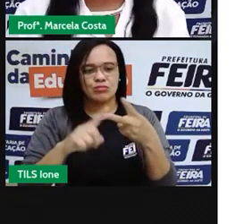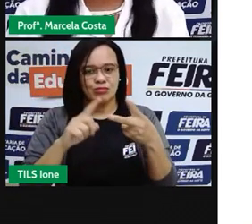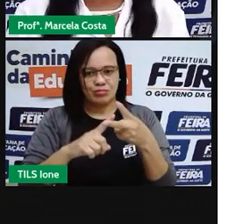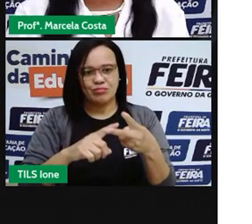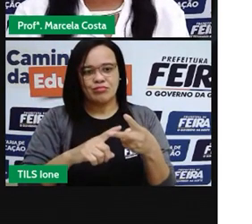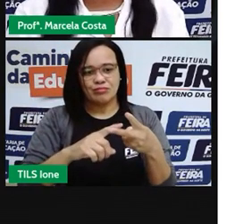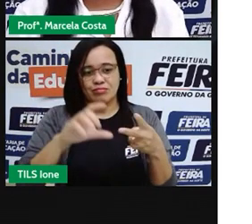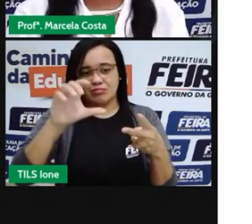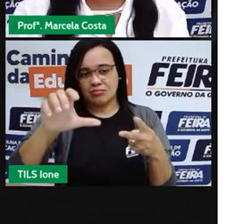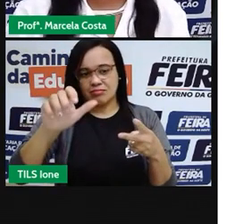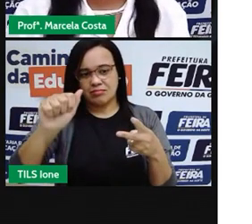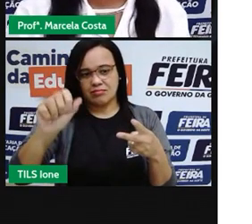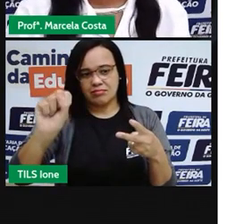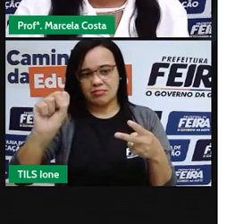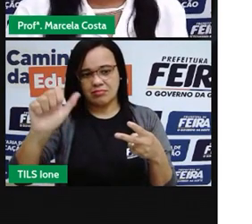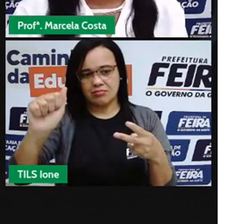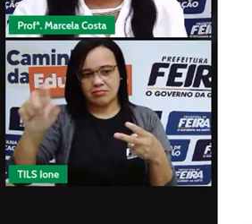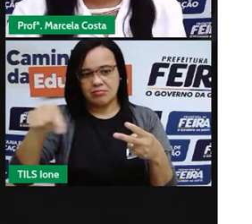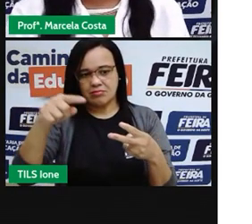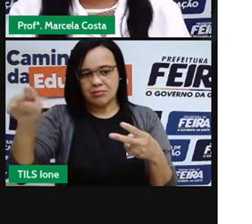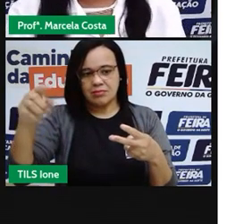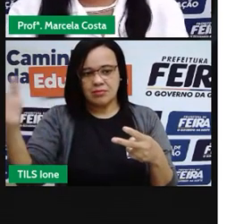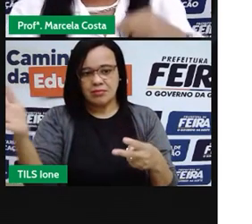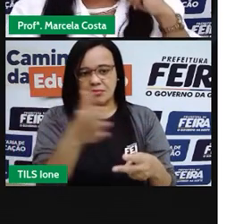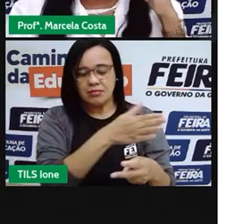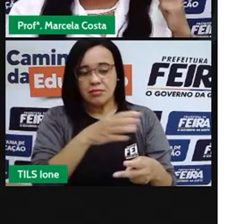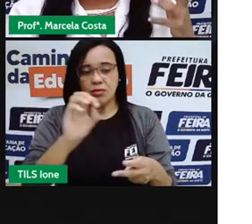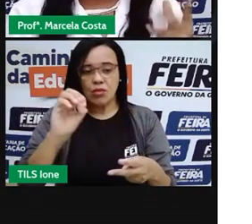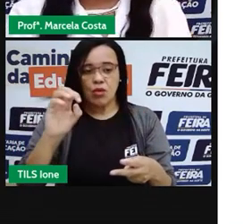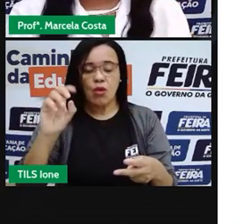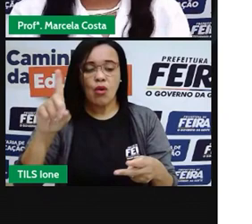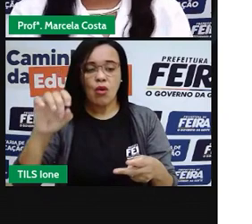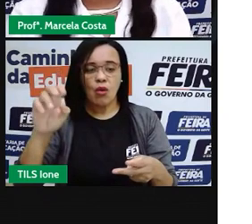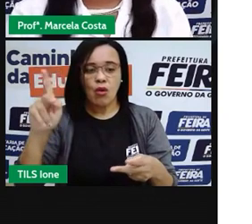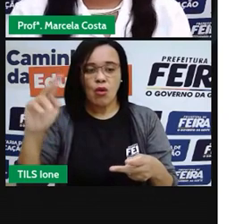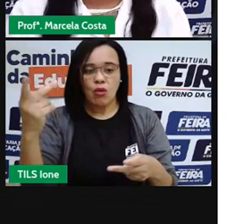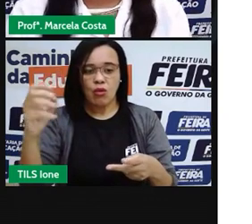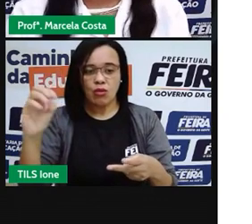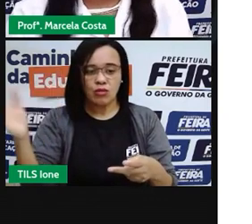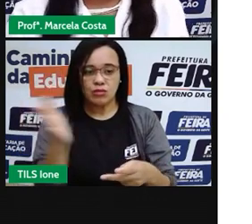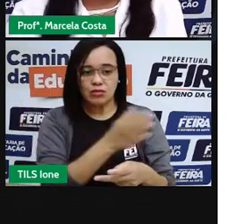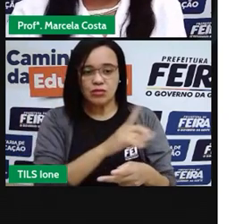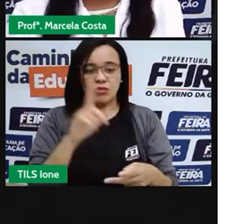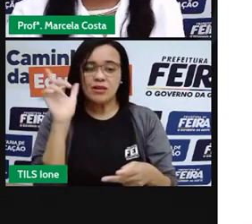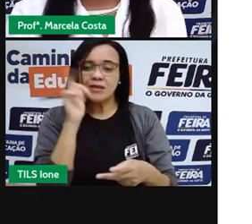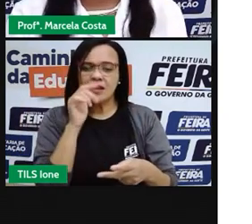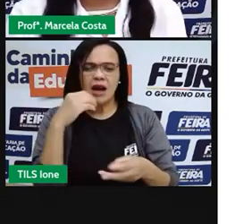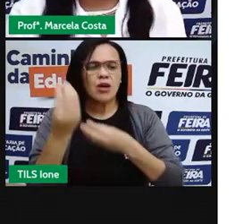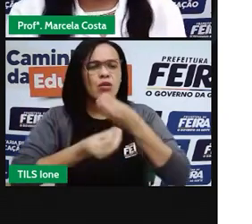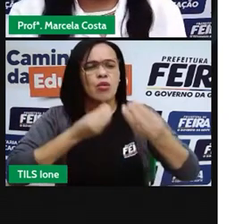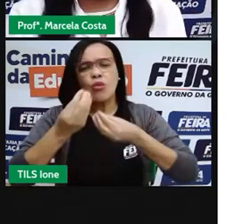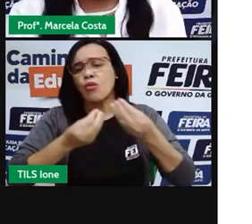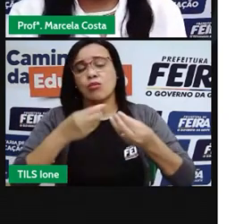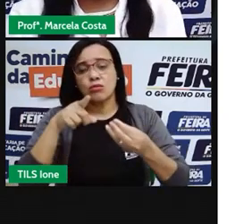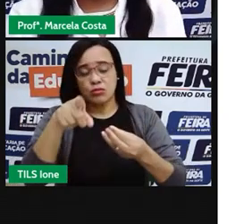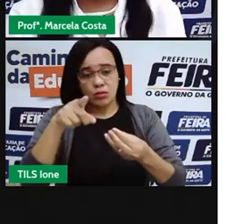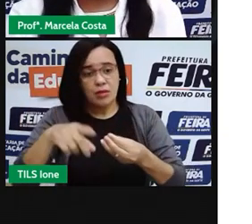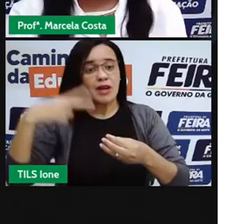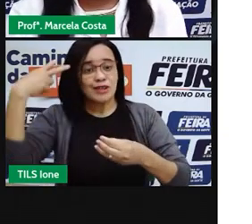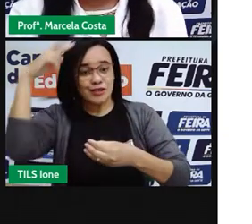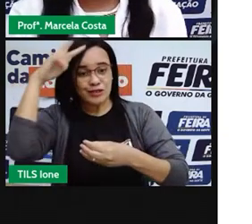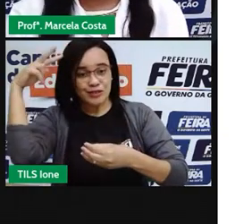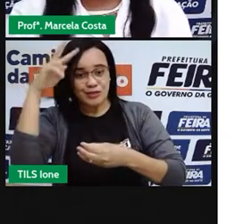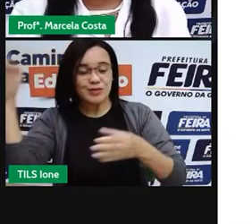O casarão Olhos d'Água, ele já tem muito tempo e conta uma parte importante da história de Feira de